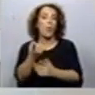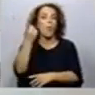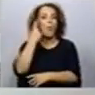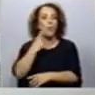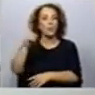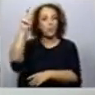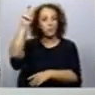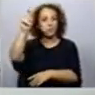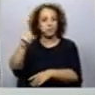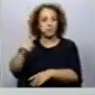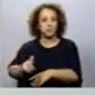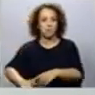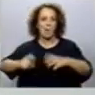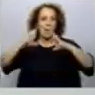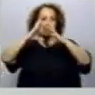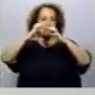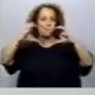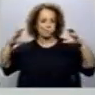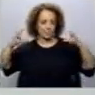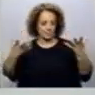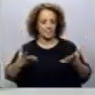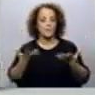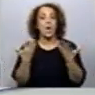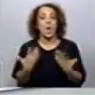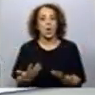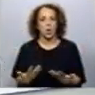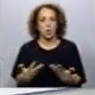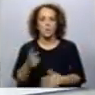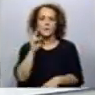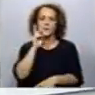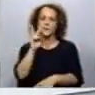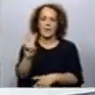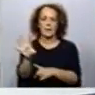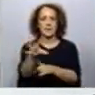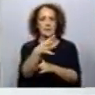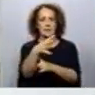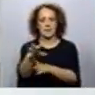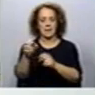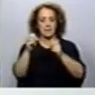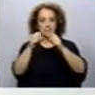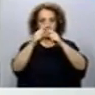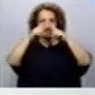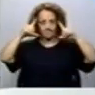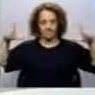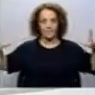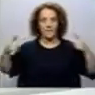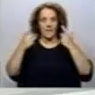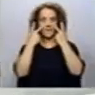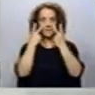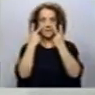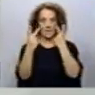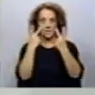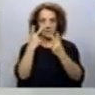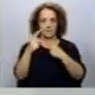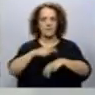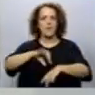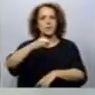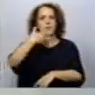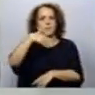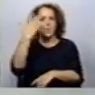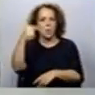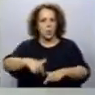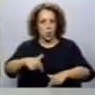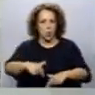ontem sobre o território do continente. Passando a ver em pormenor uma imagem de satélite na gama do visível das 8 da manhã de hoje, podemos ver